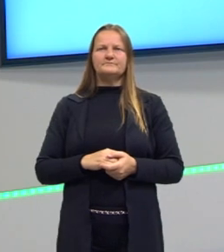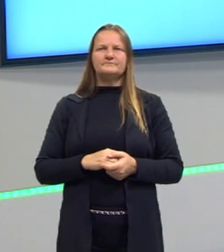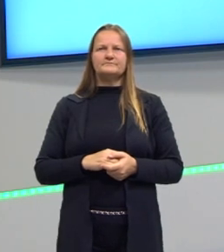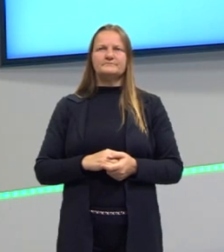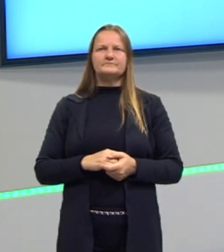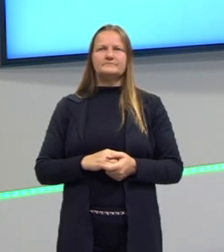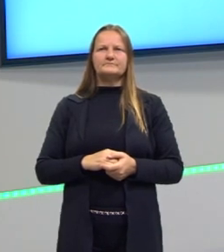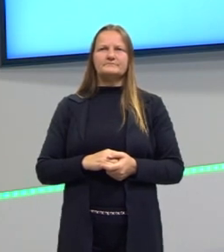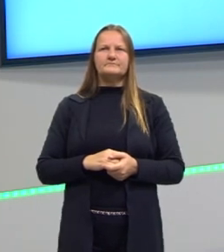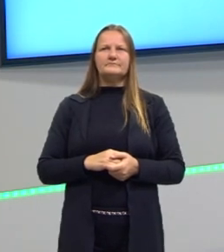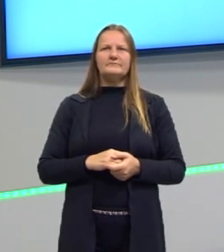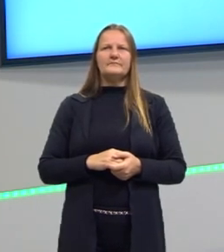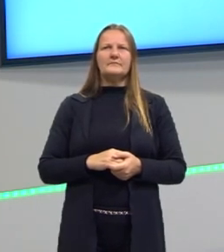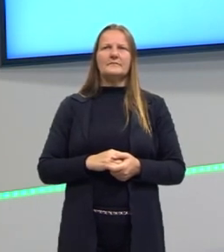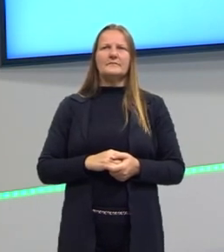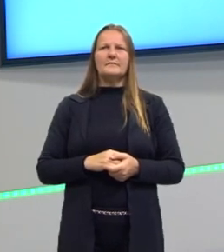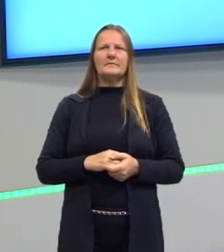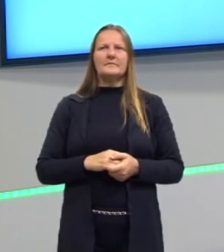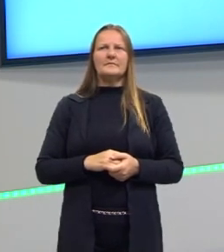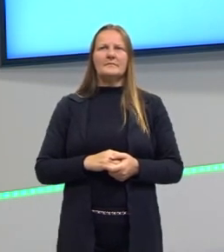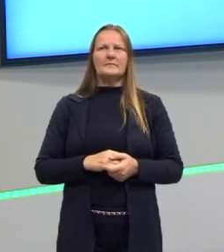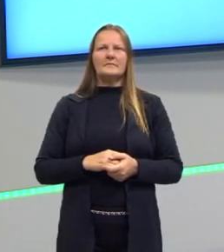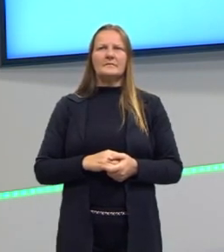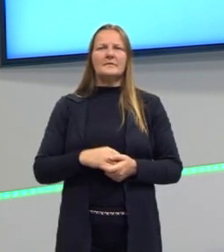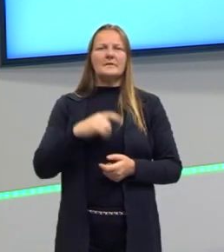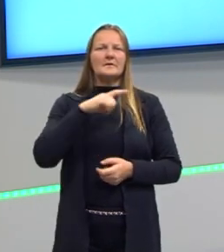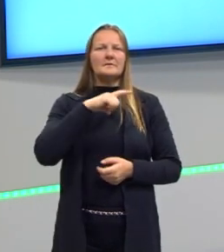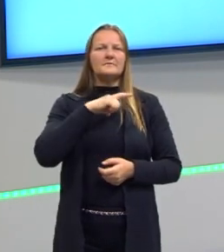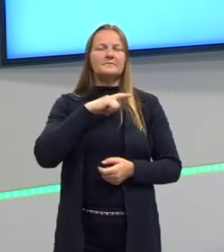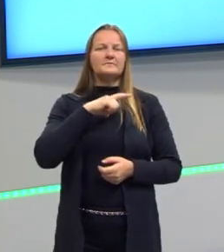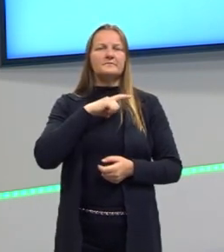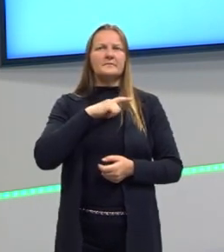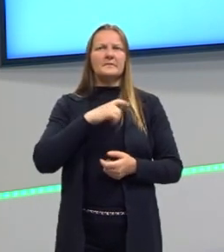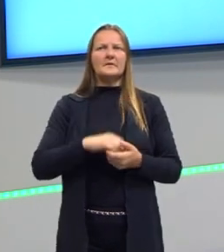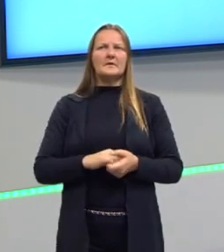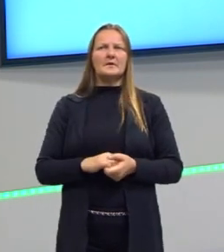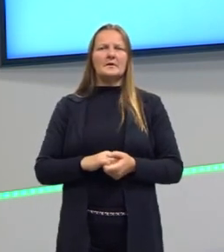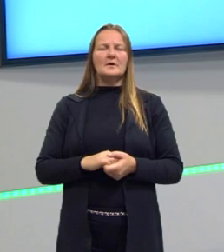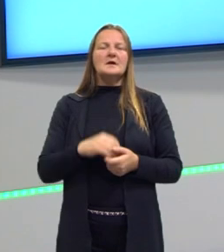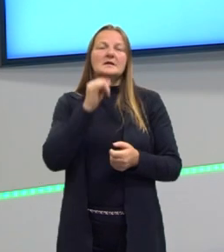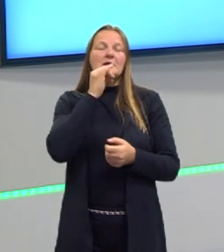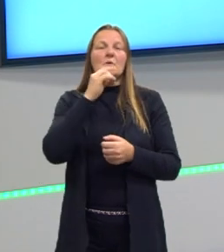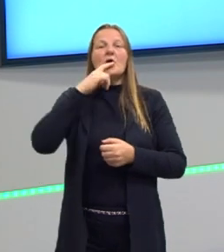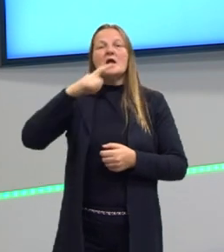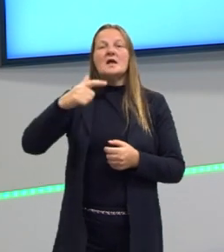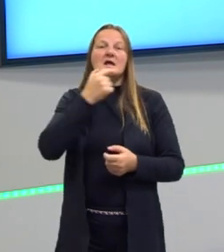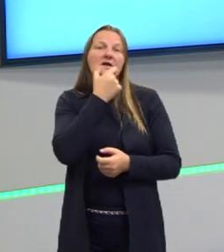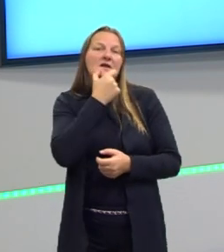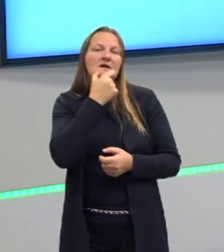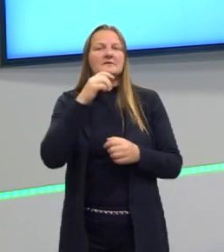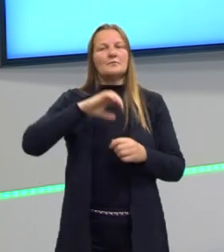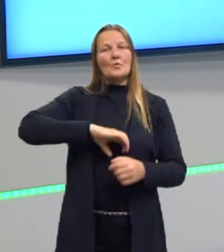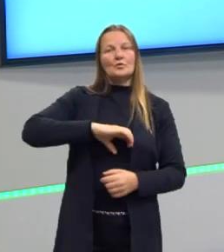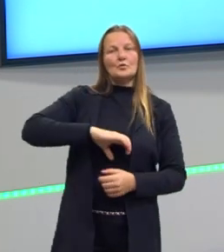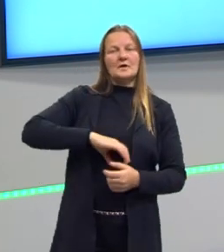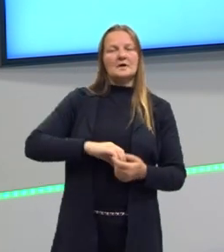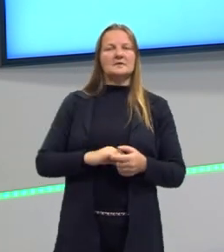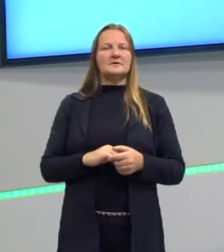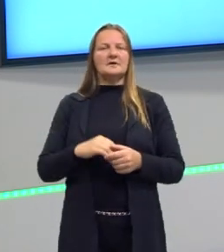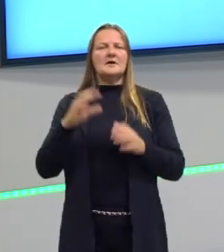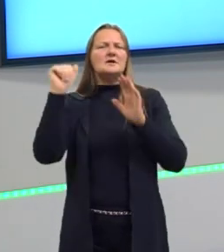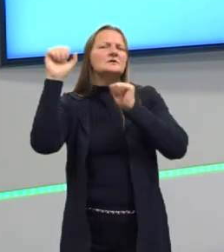palavras que estão presentes em dois idiomas por exemplo inglês e português